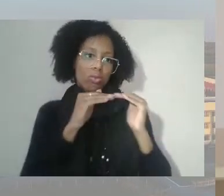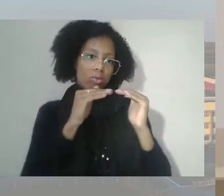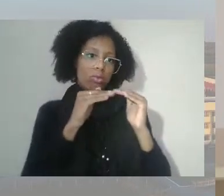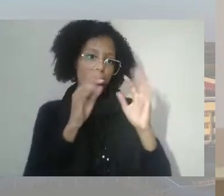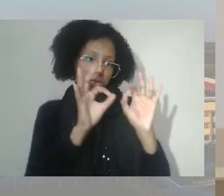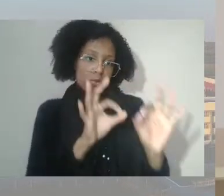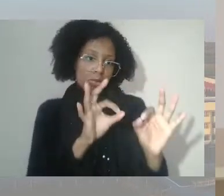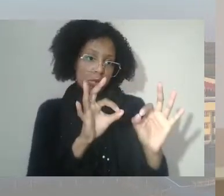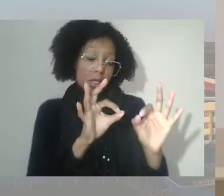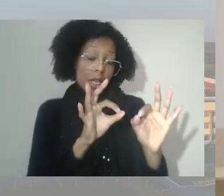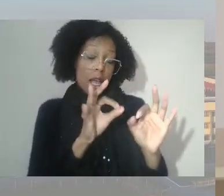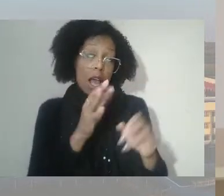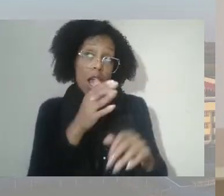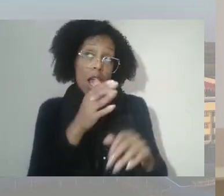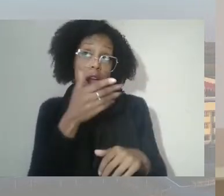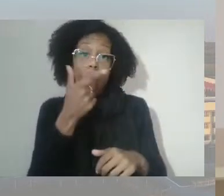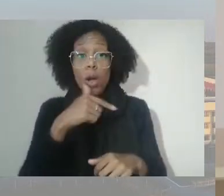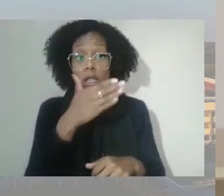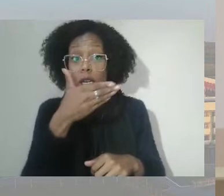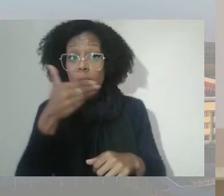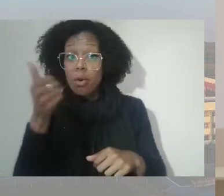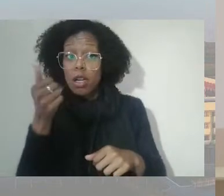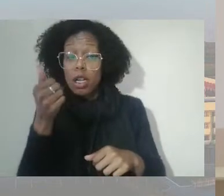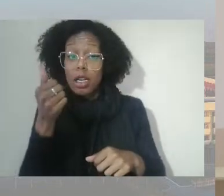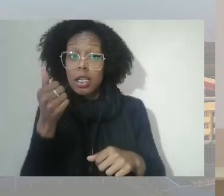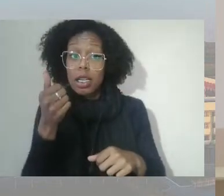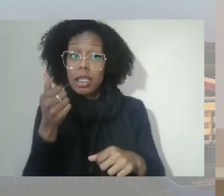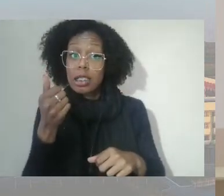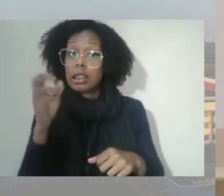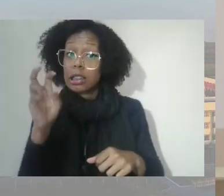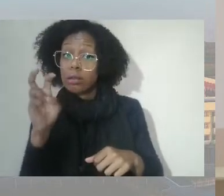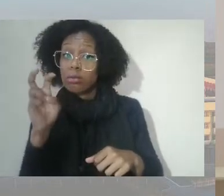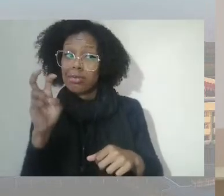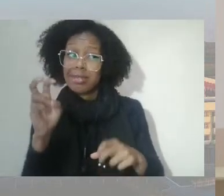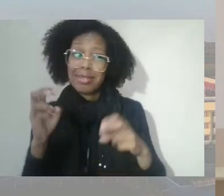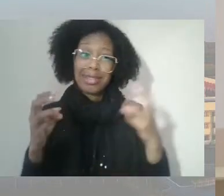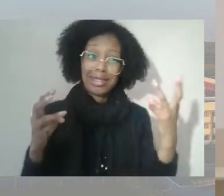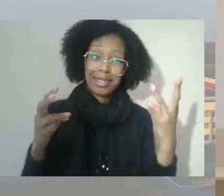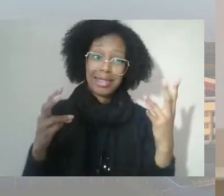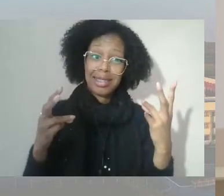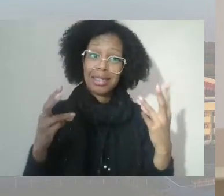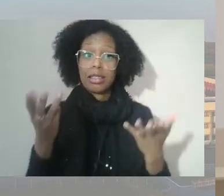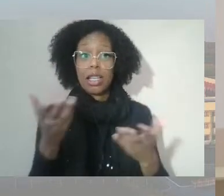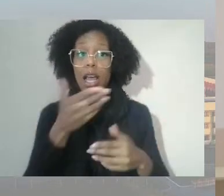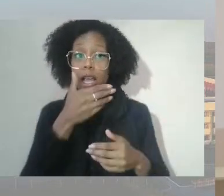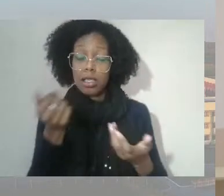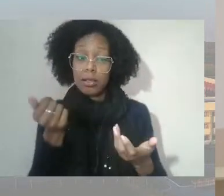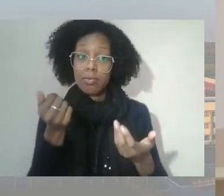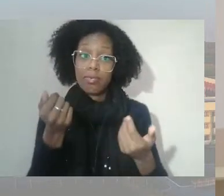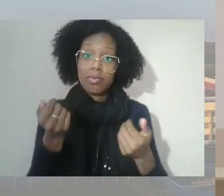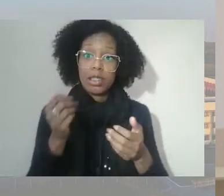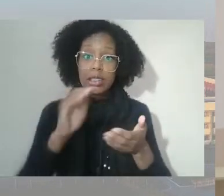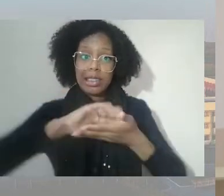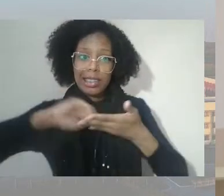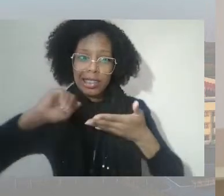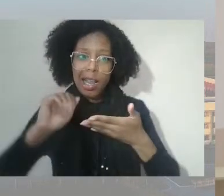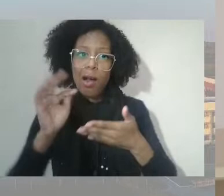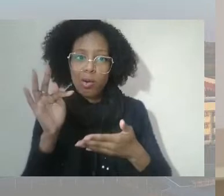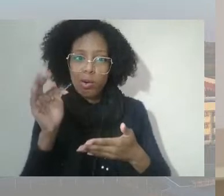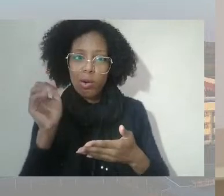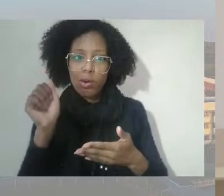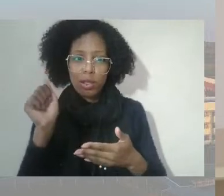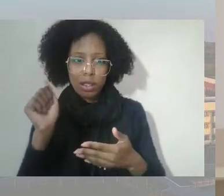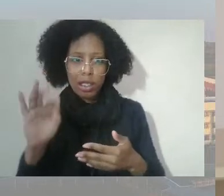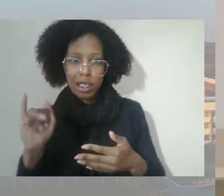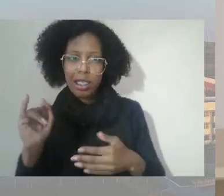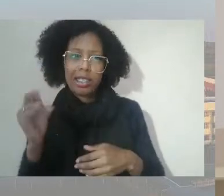Porque eu acho que é melhor ter cinco do que ter três, né? Do que retirar um aluno, um discente e um TAI, né? Como eu falei, eu acho que quanto mais gente,